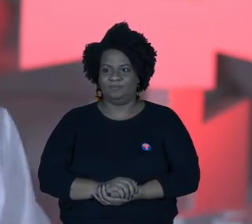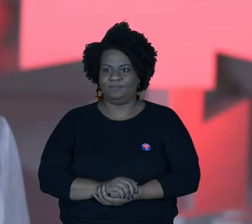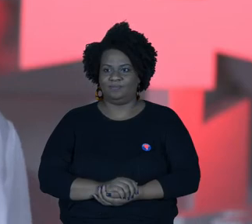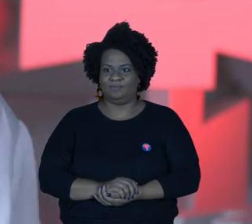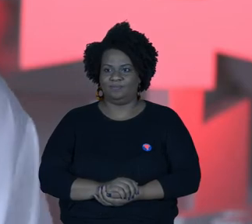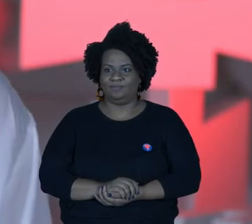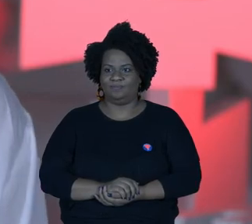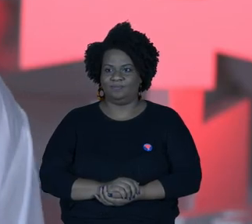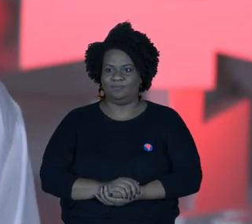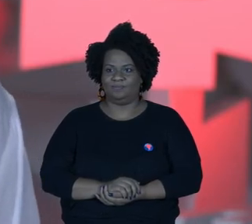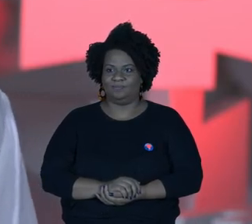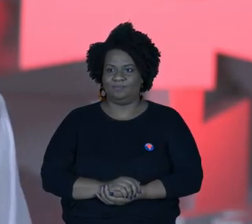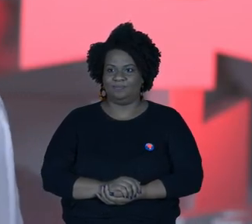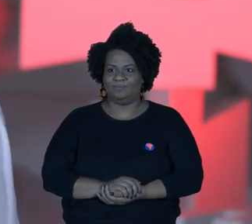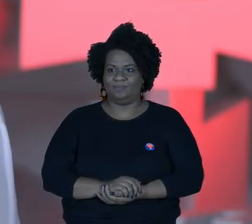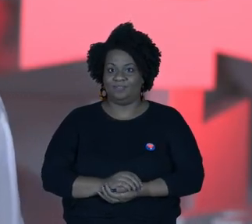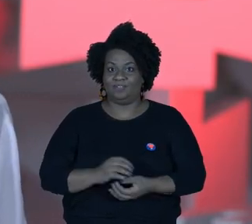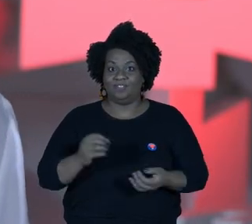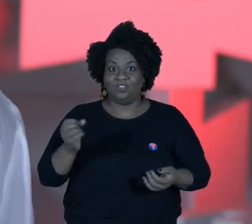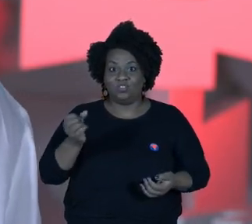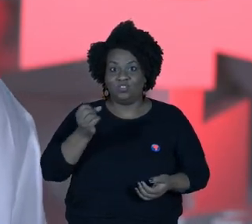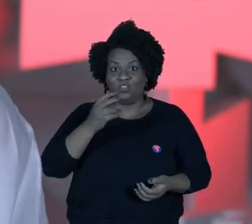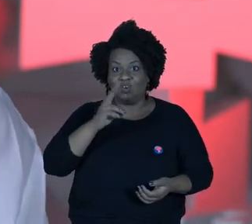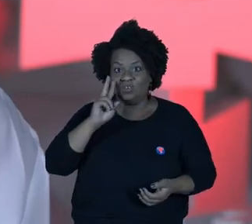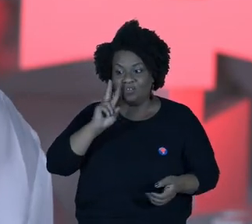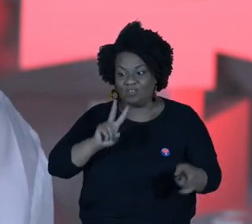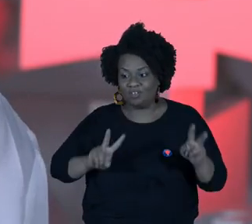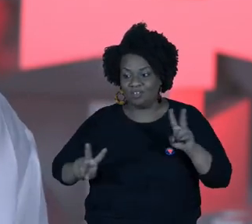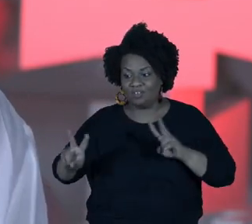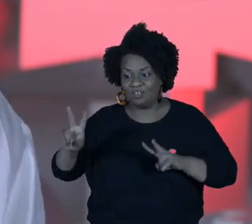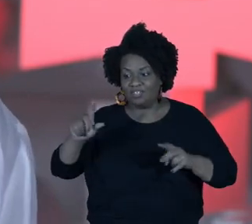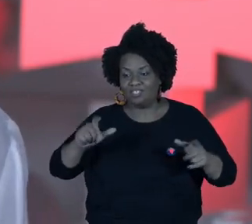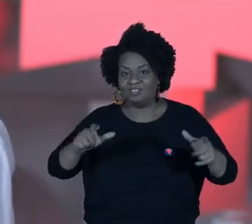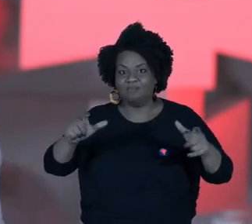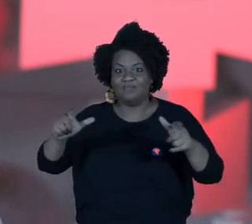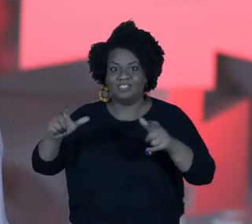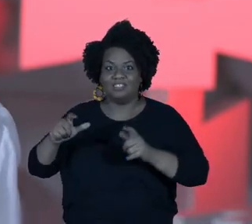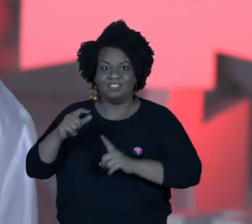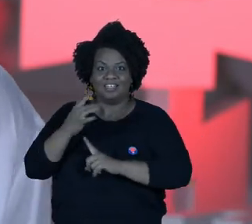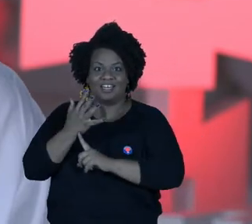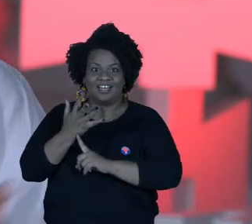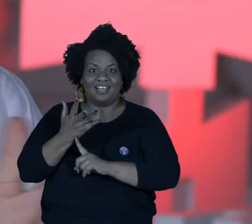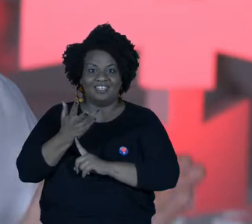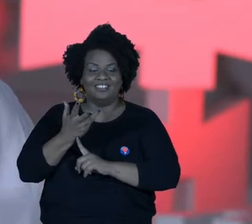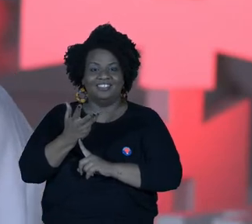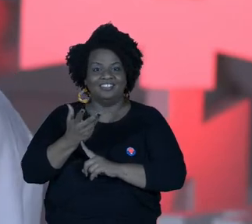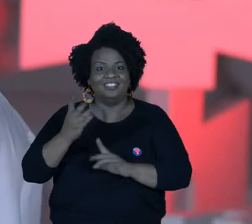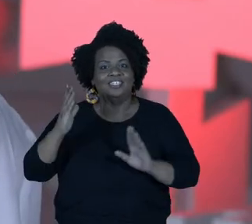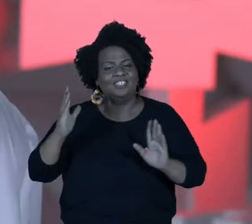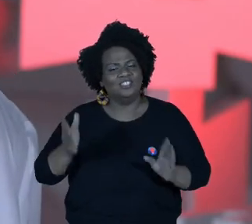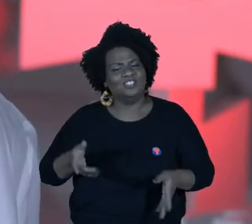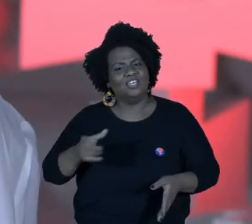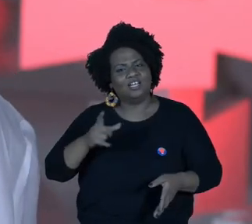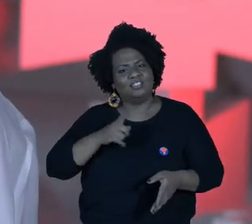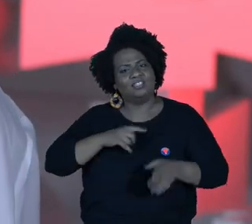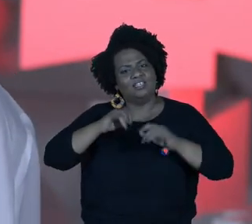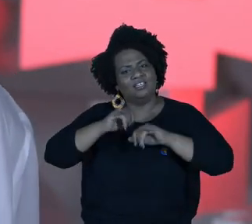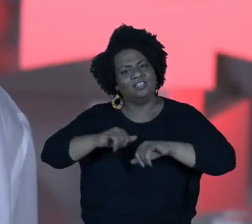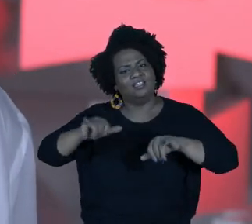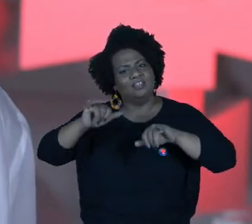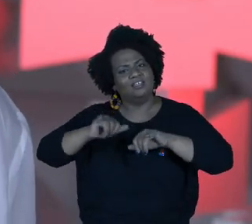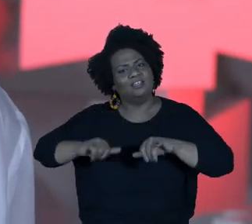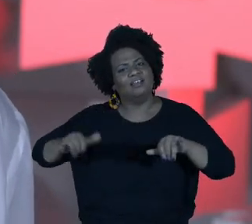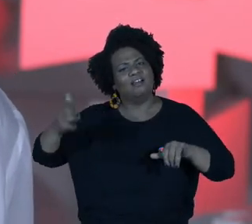Nessa nova configuração espacial que a gente tem na arte contemporânea, mas que já foi, tinha sido anunciada lá na década